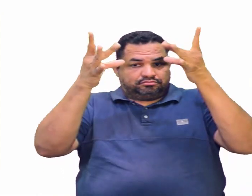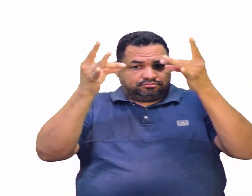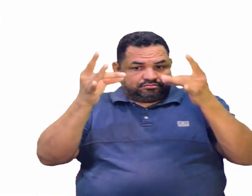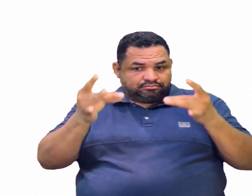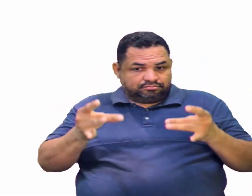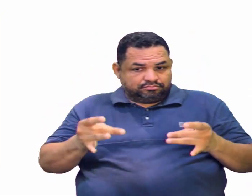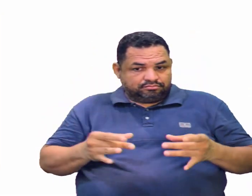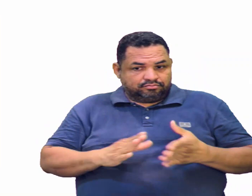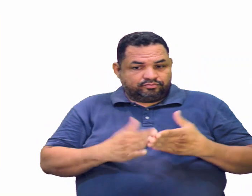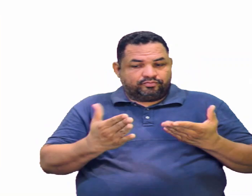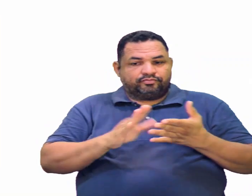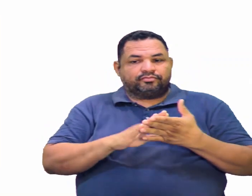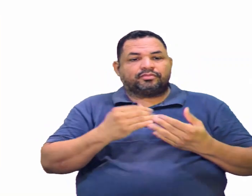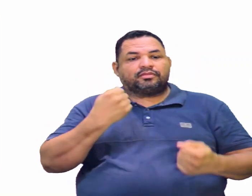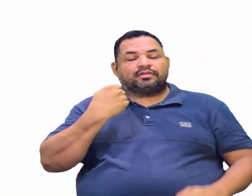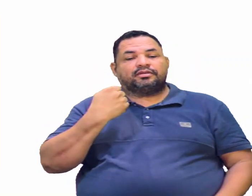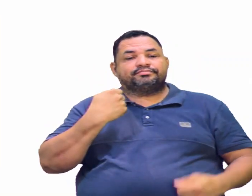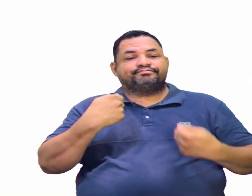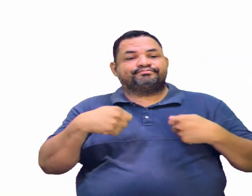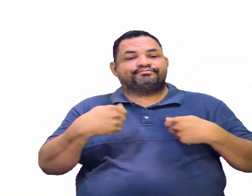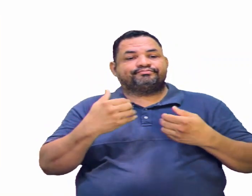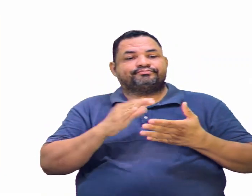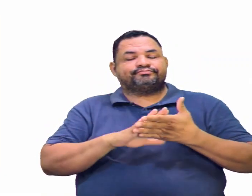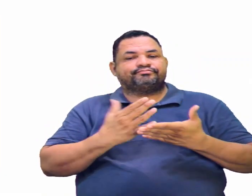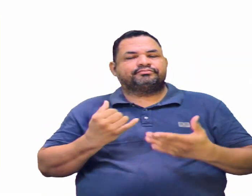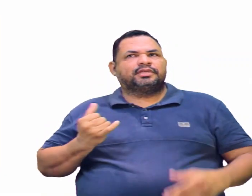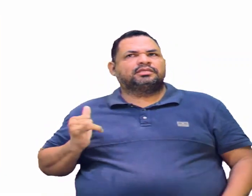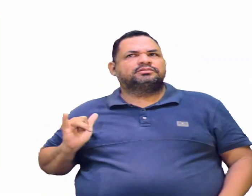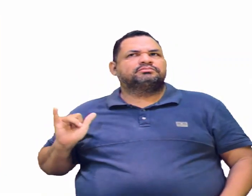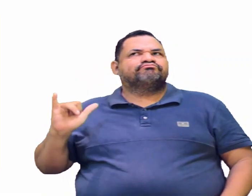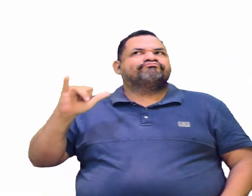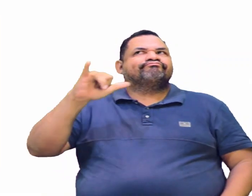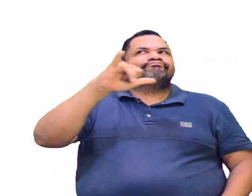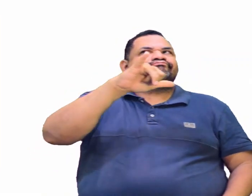você teria que ter condição de viajar até